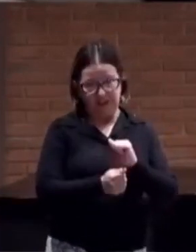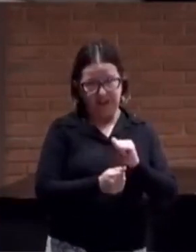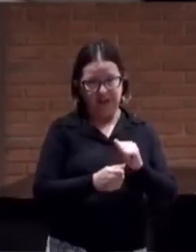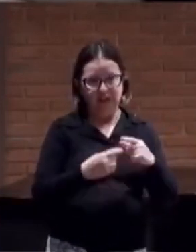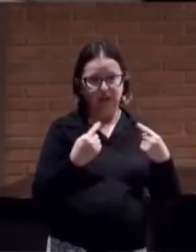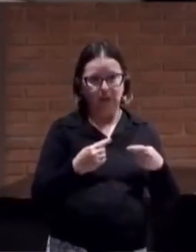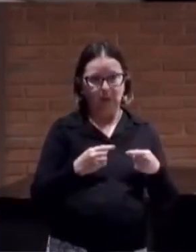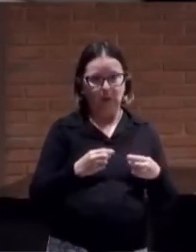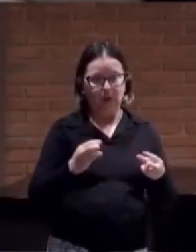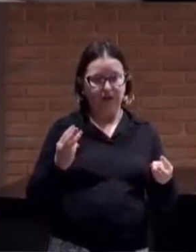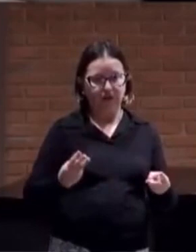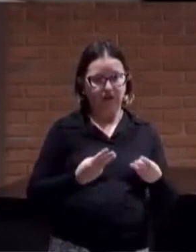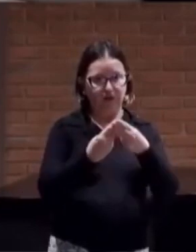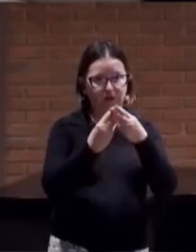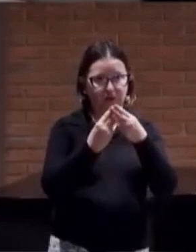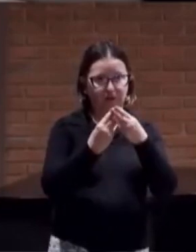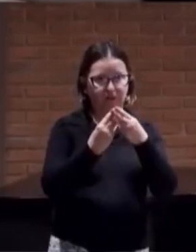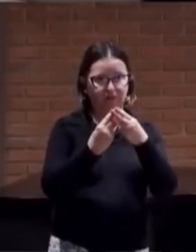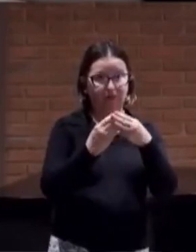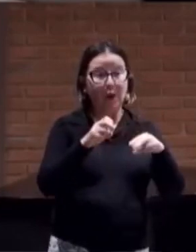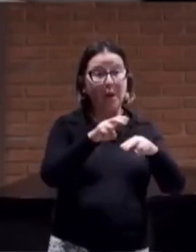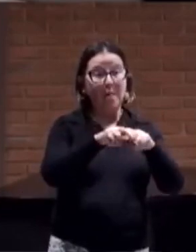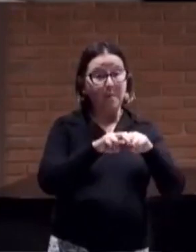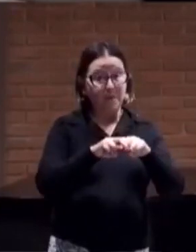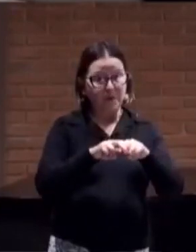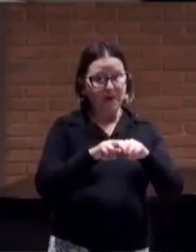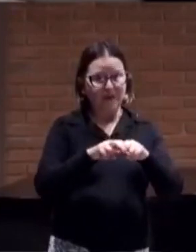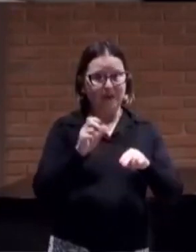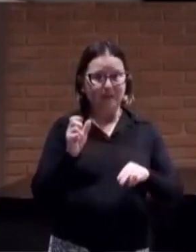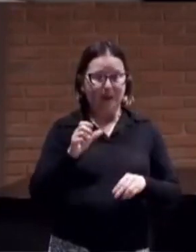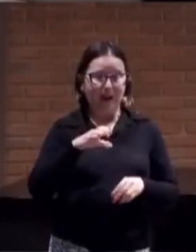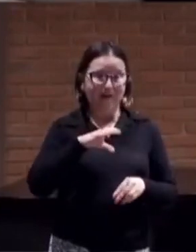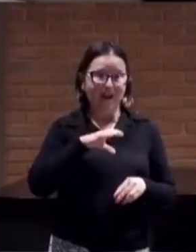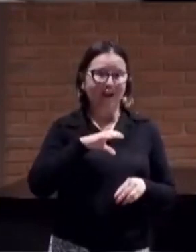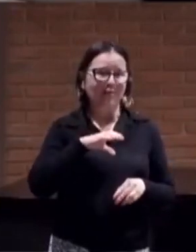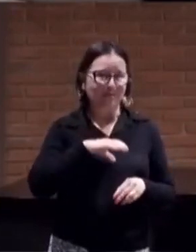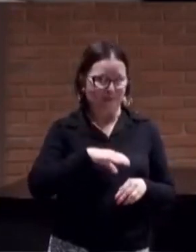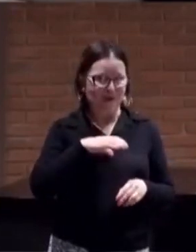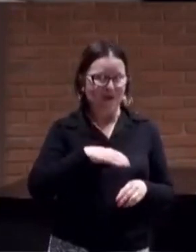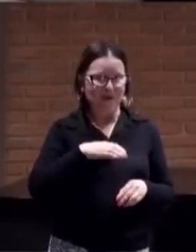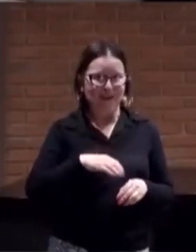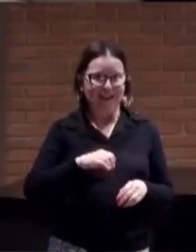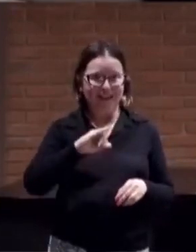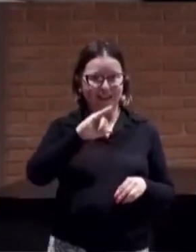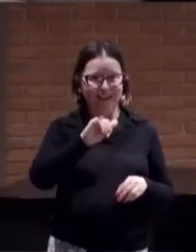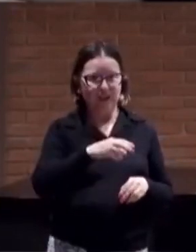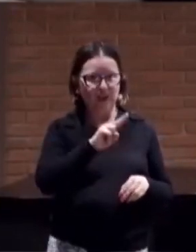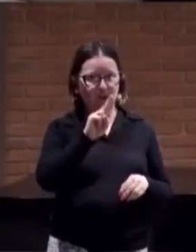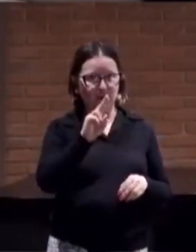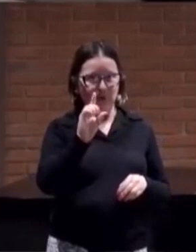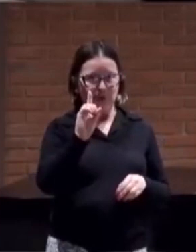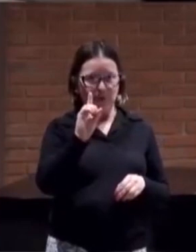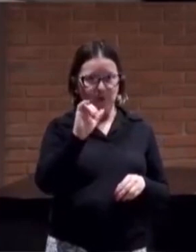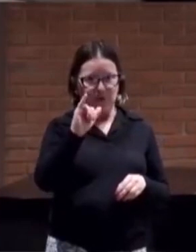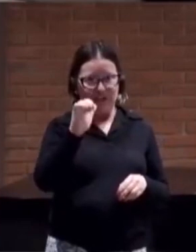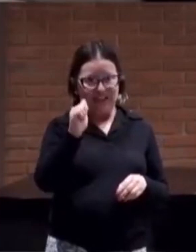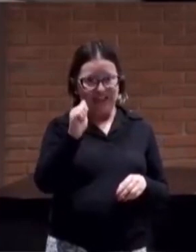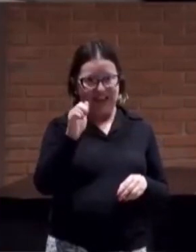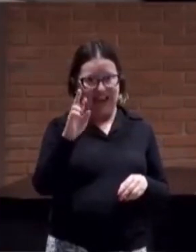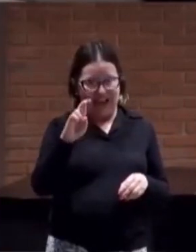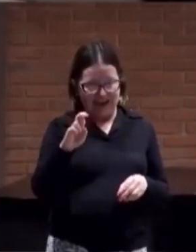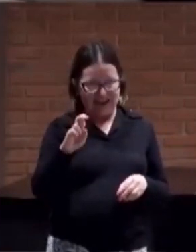Daí vem a palavra judiar, que é maltratar os judeus,